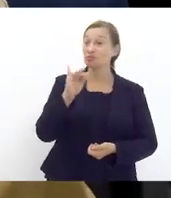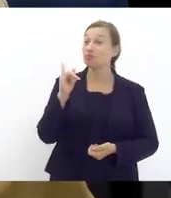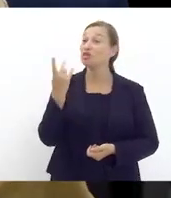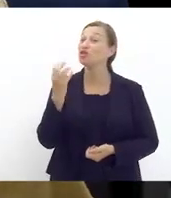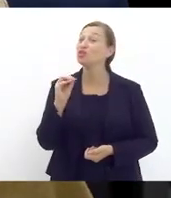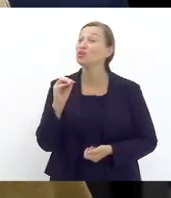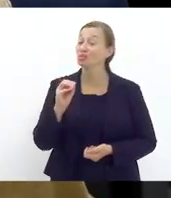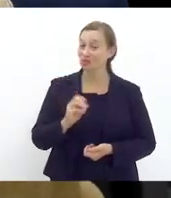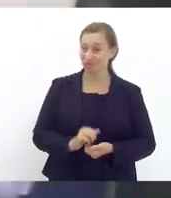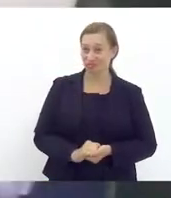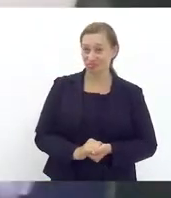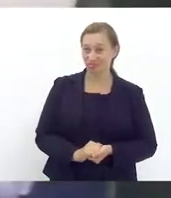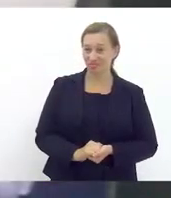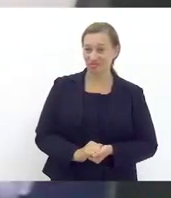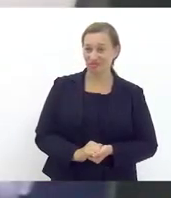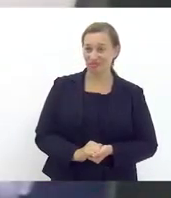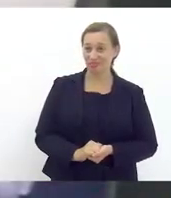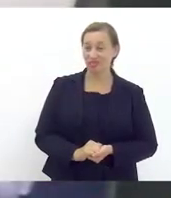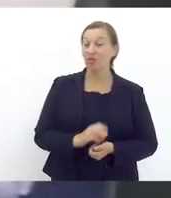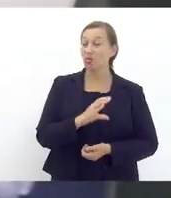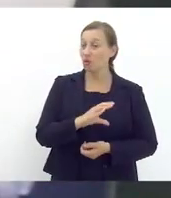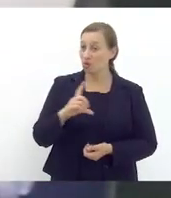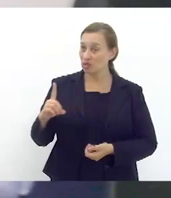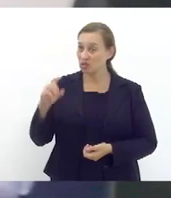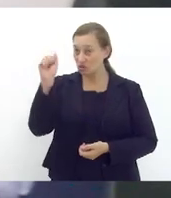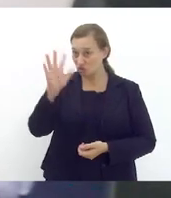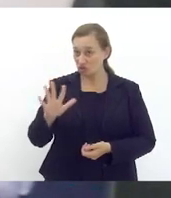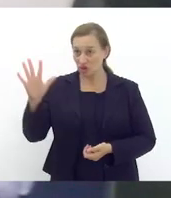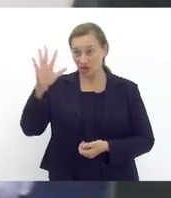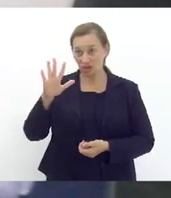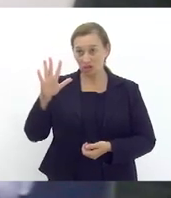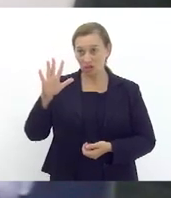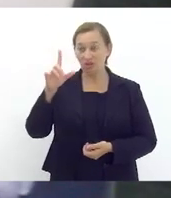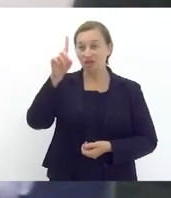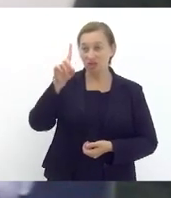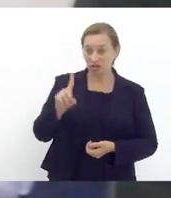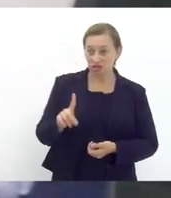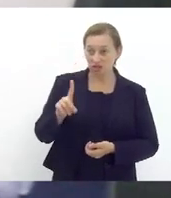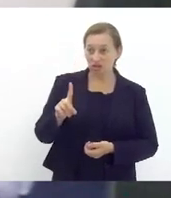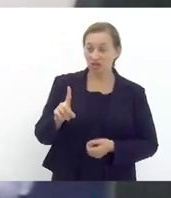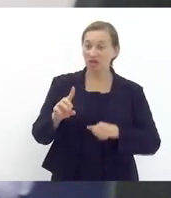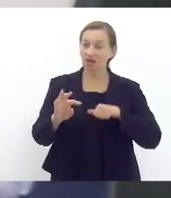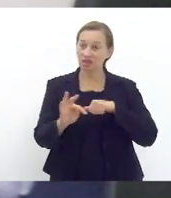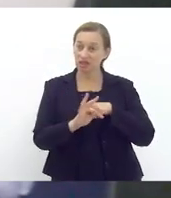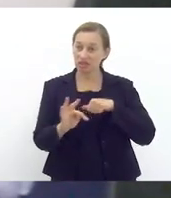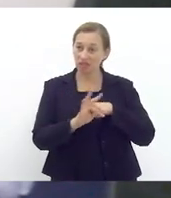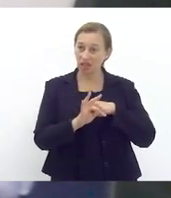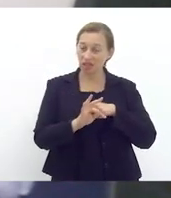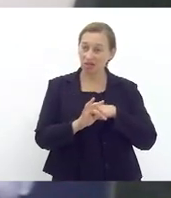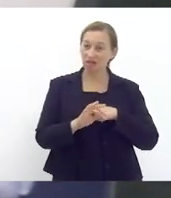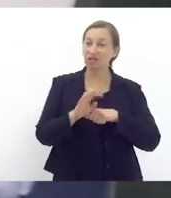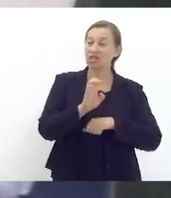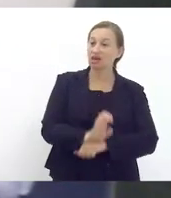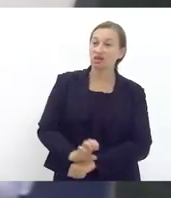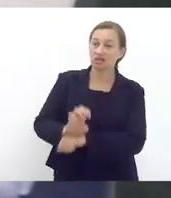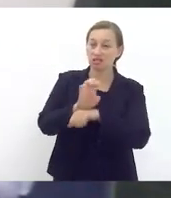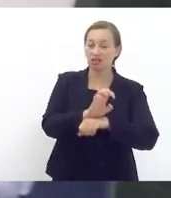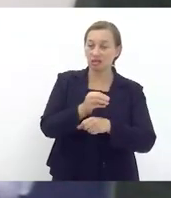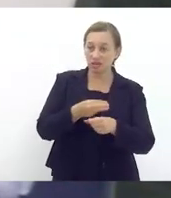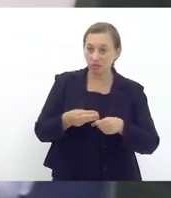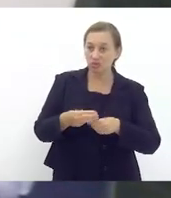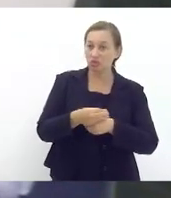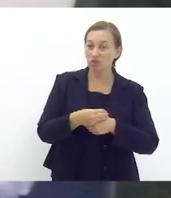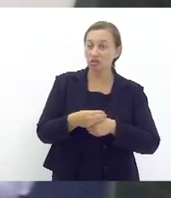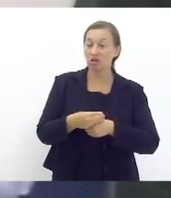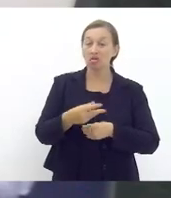é que é o nosso coordenador-geral da Diretoria de assistência técnica de estados e municípios que fez